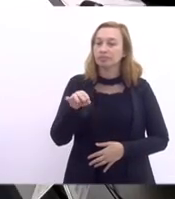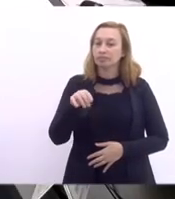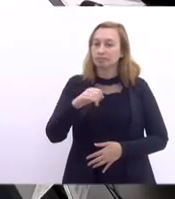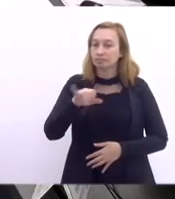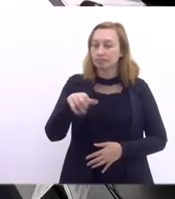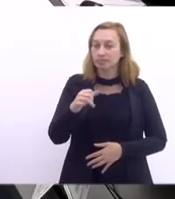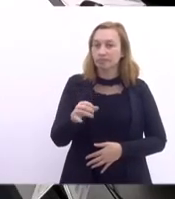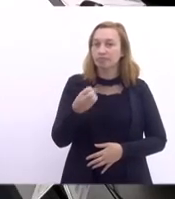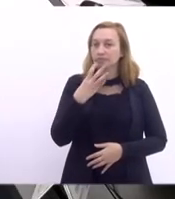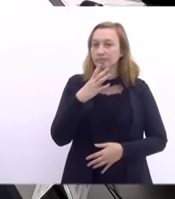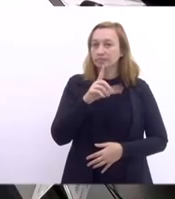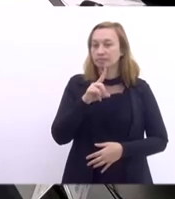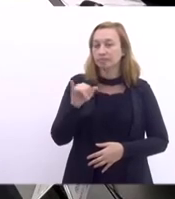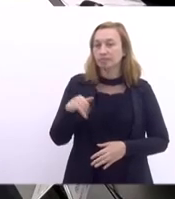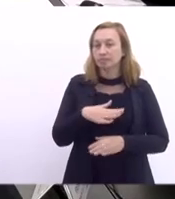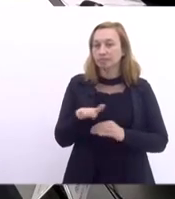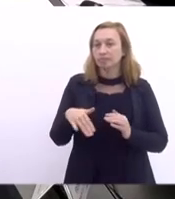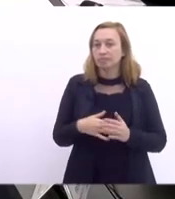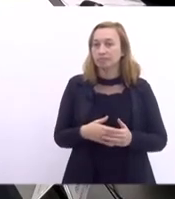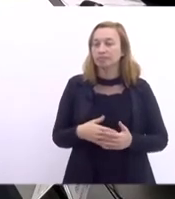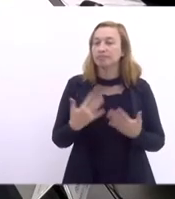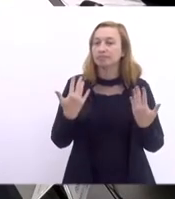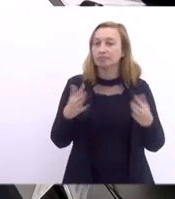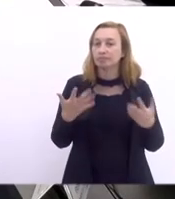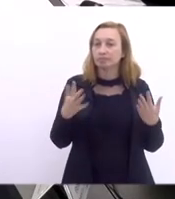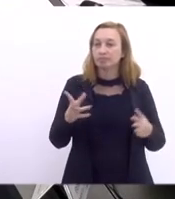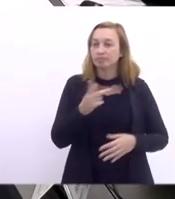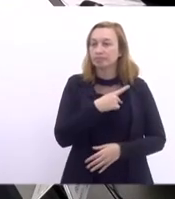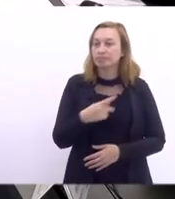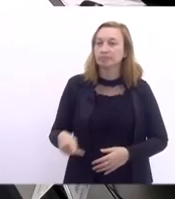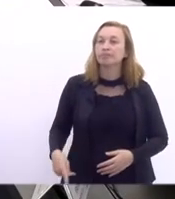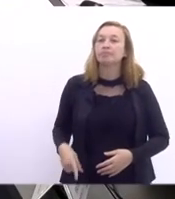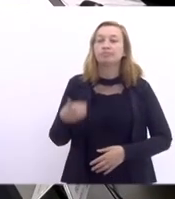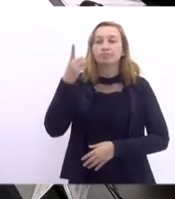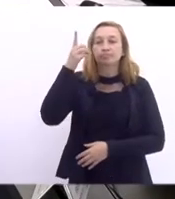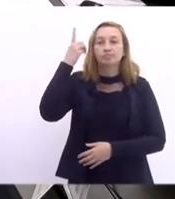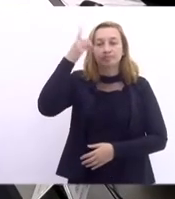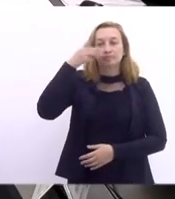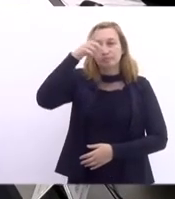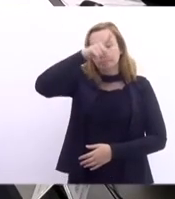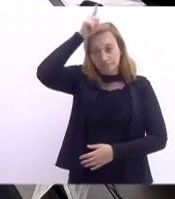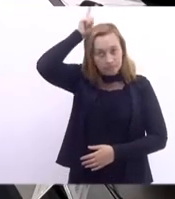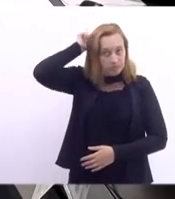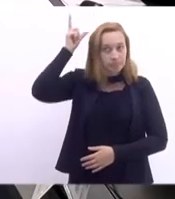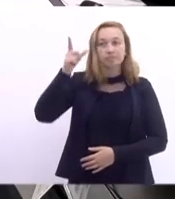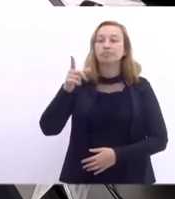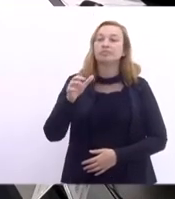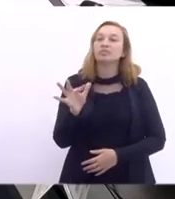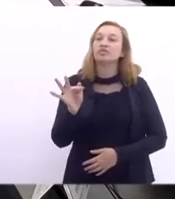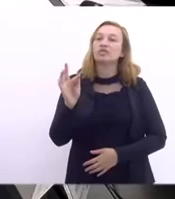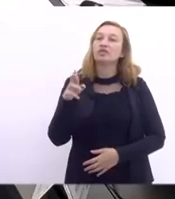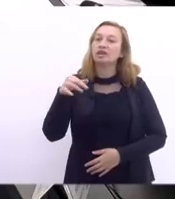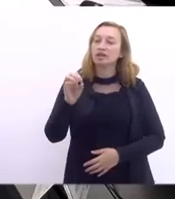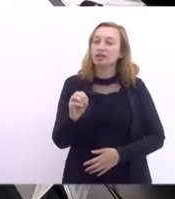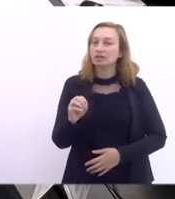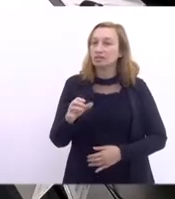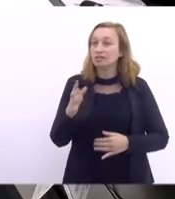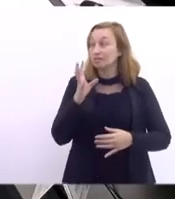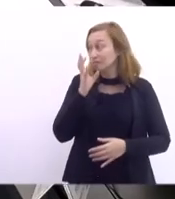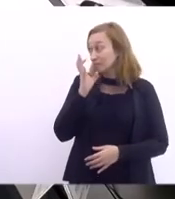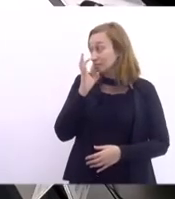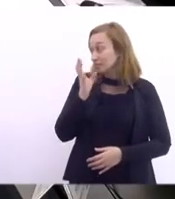primeiro Bom dia a todos saudade que o presidente da Luz Paulo Fernando Lopes quem sou Admirador